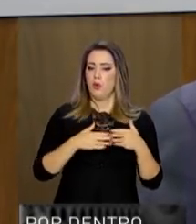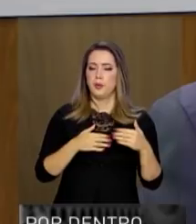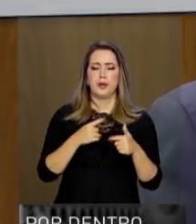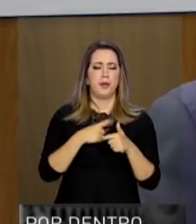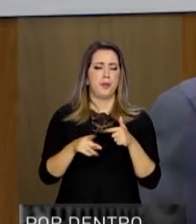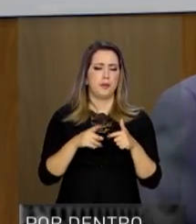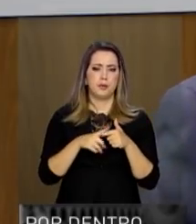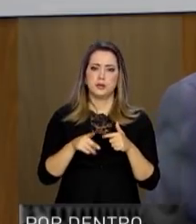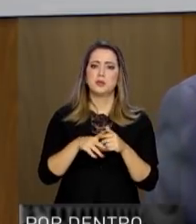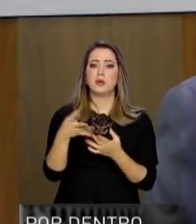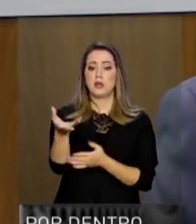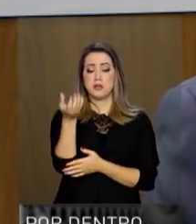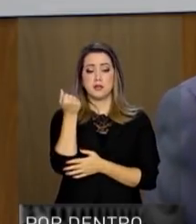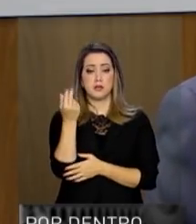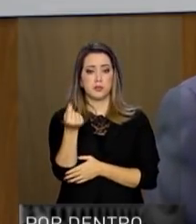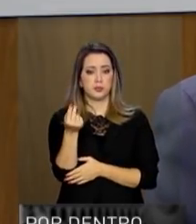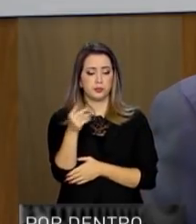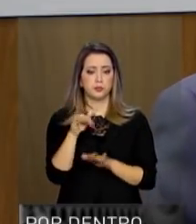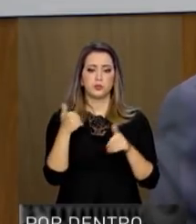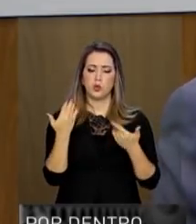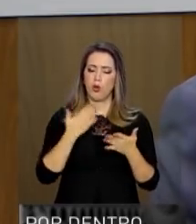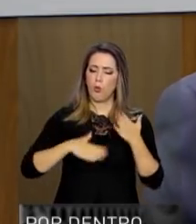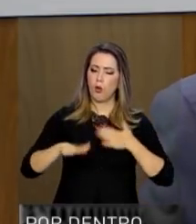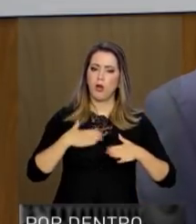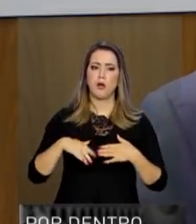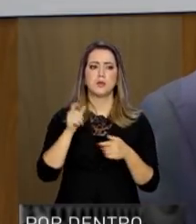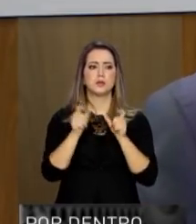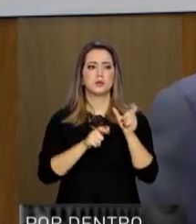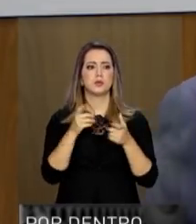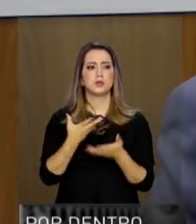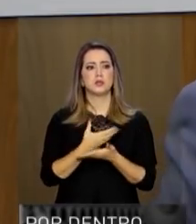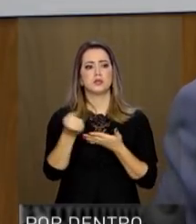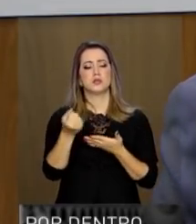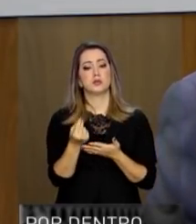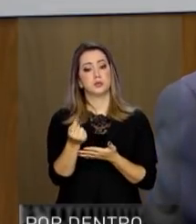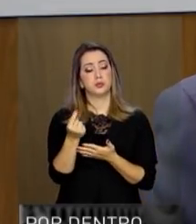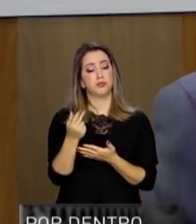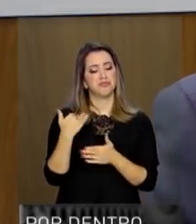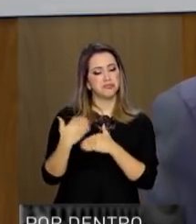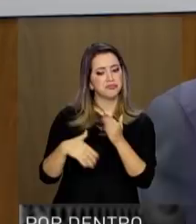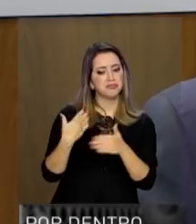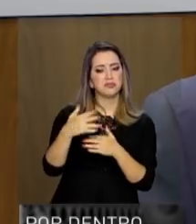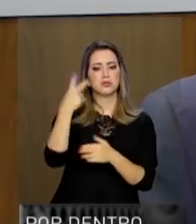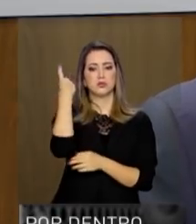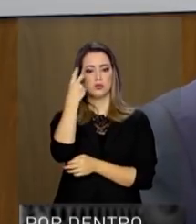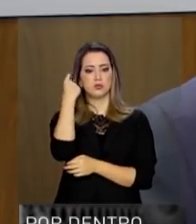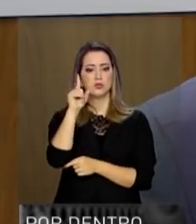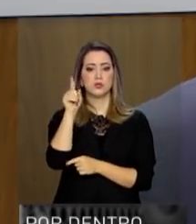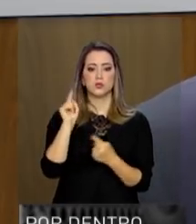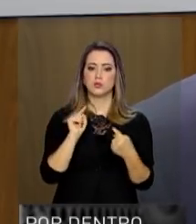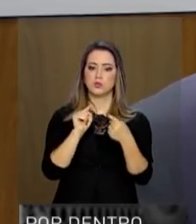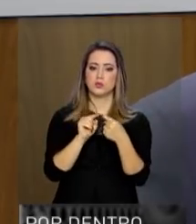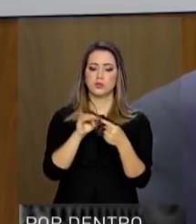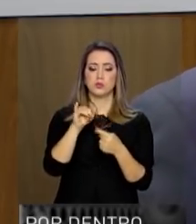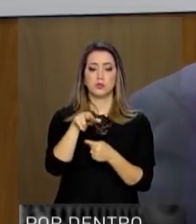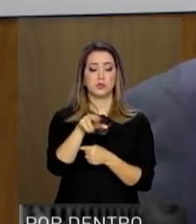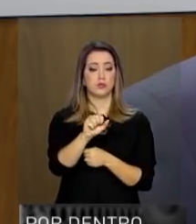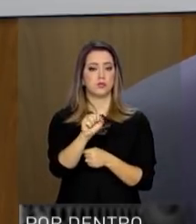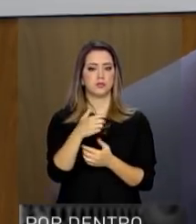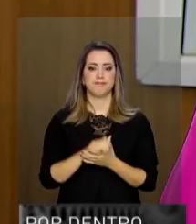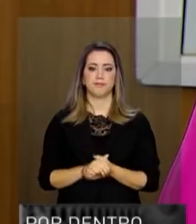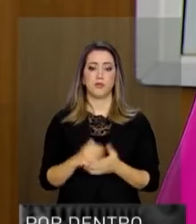para receber o benefício. Então, podem ficar tranquilos que as pessoas vão continuar recebendo seus benefícios normalmente. Esse é o grande objetivo da reforma da Previdência. Bom, a gente